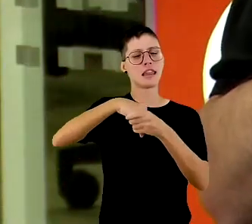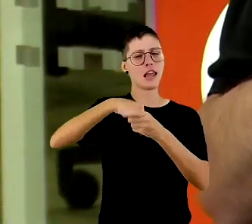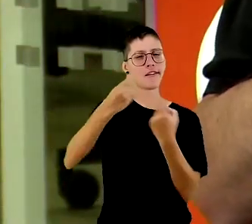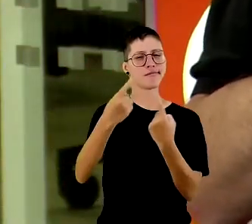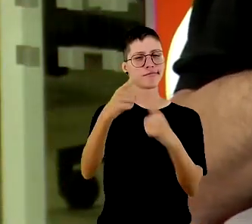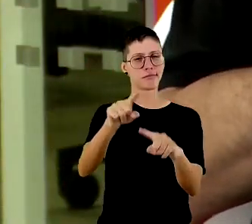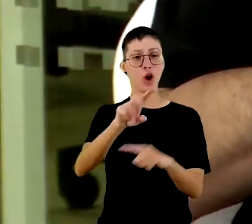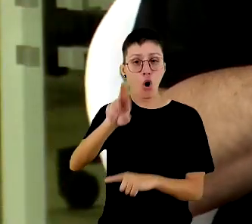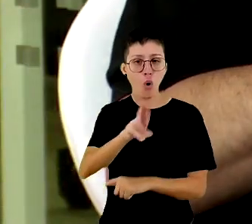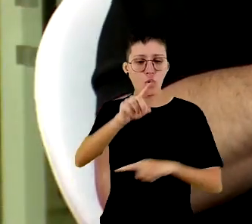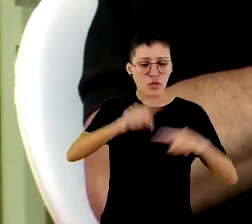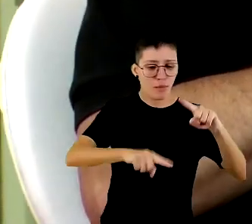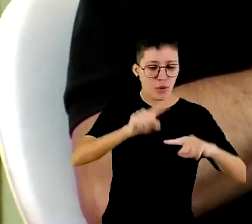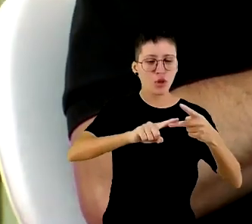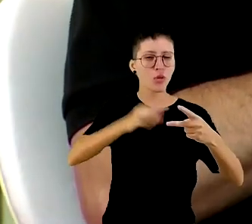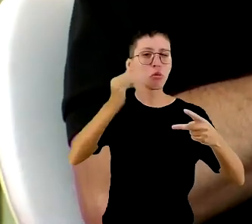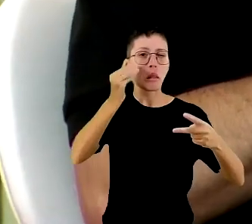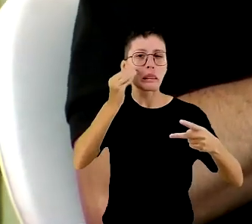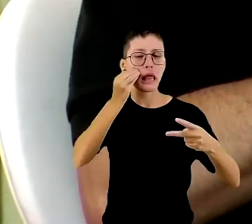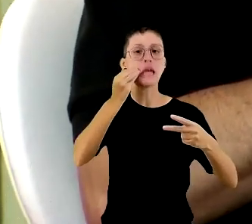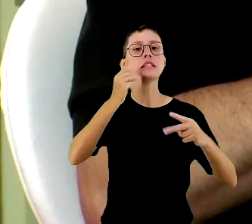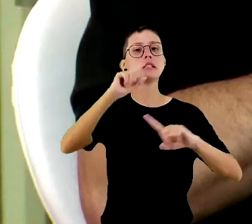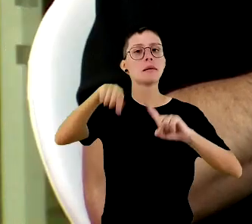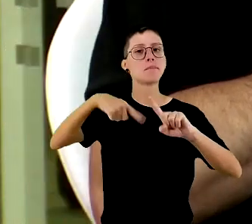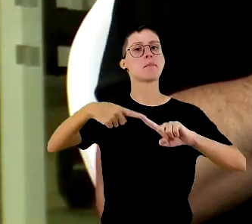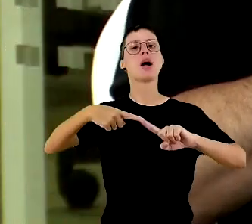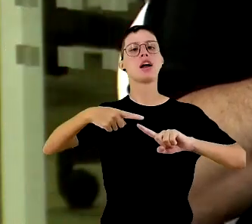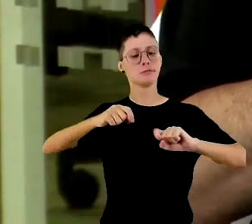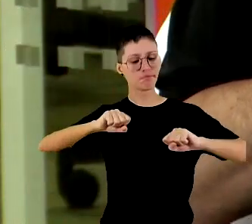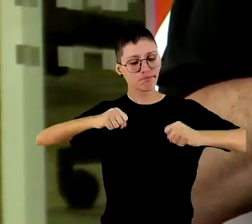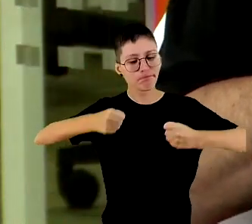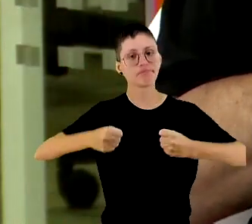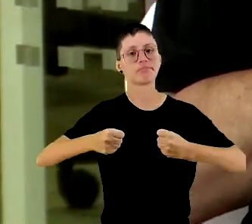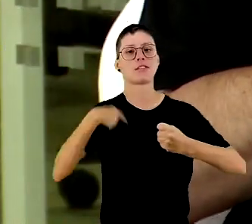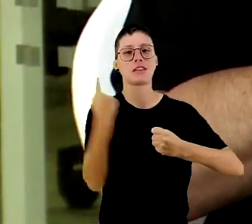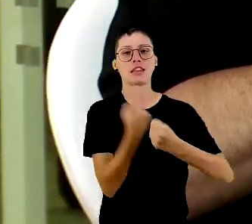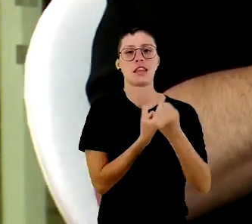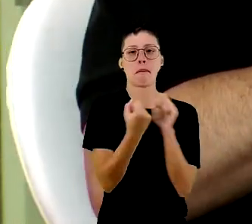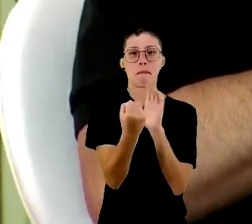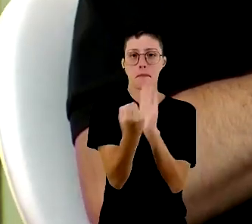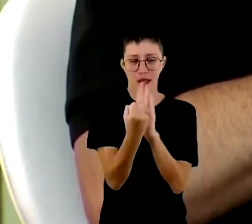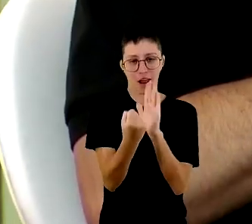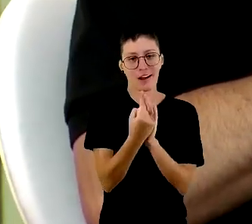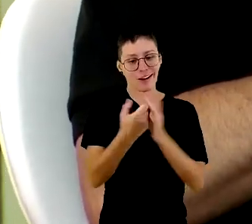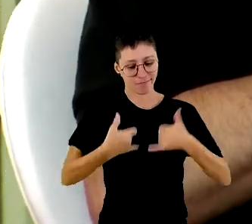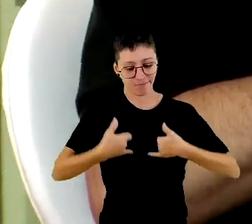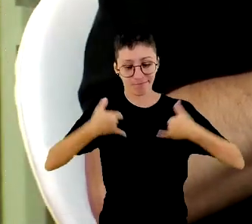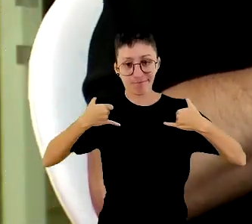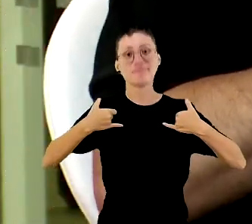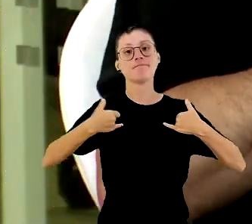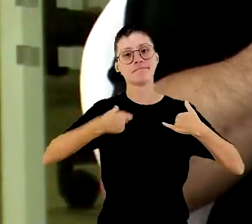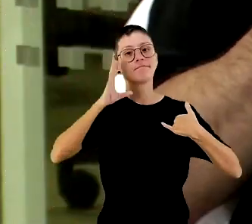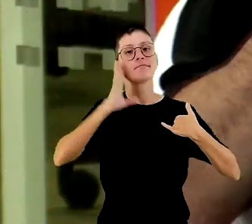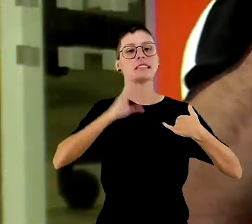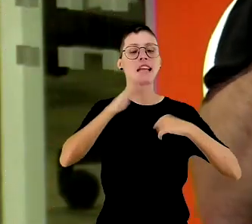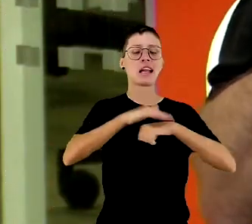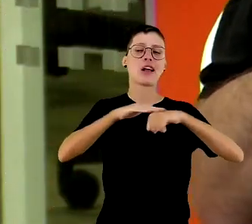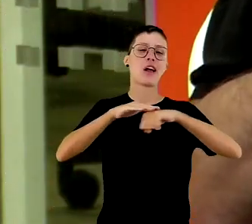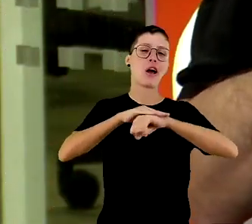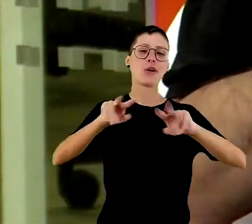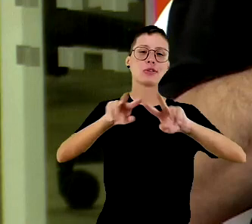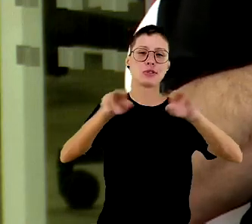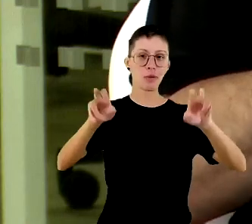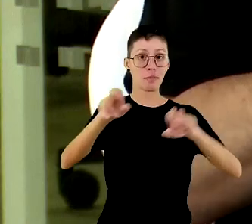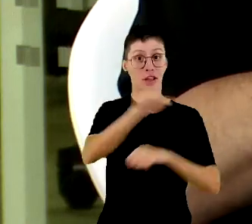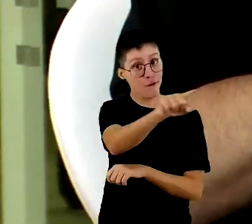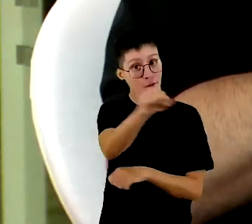nossos produtos e vestir essa camisa com muito orgulho. Então, muito bacana estar aqui falando de cliente. E vocês são clientes também,